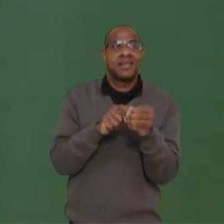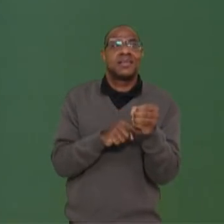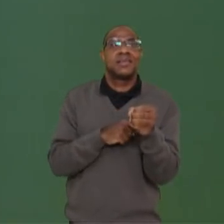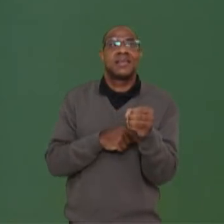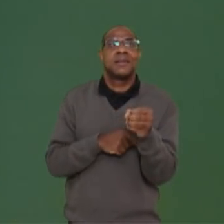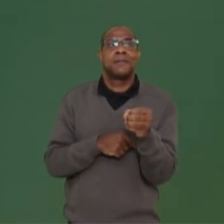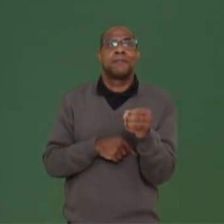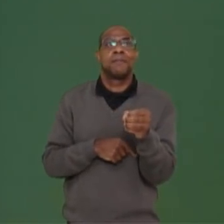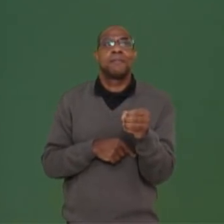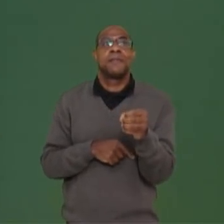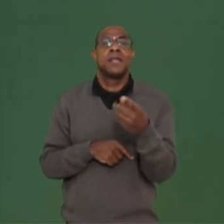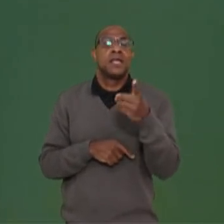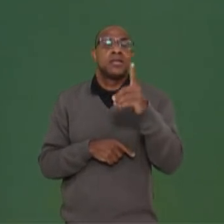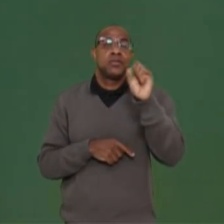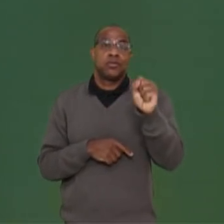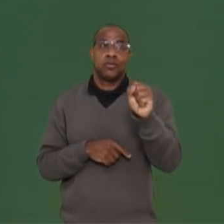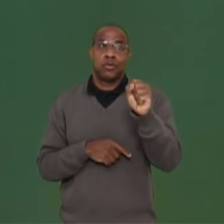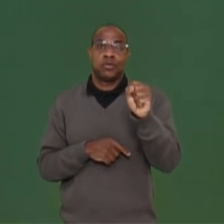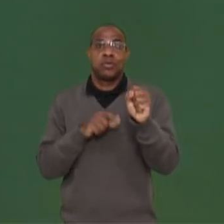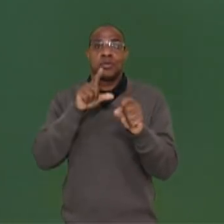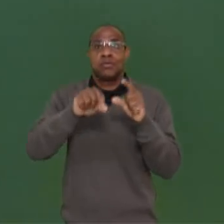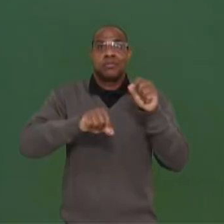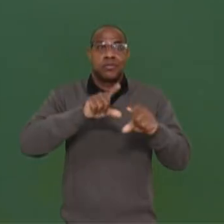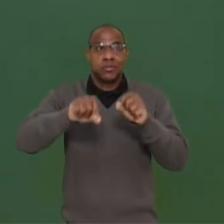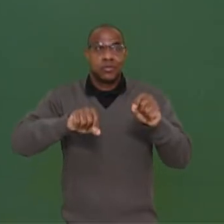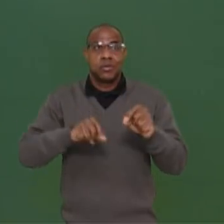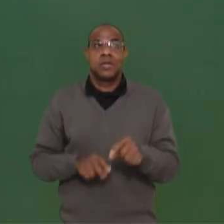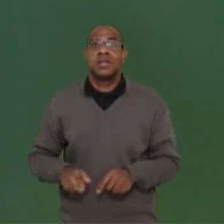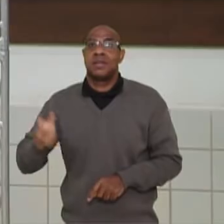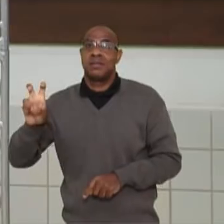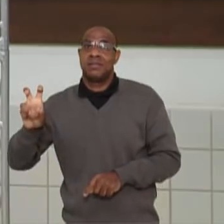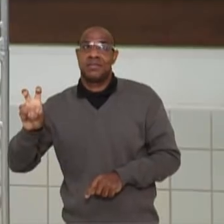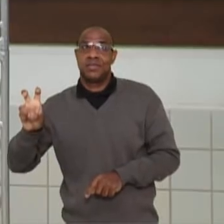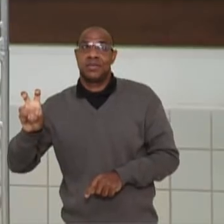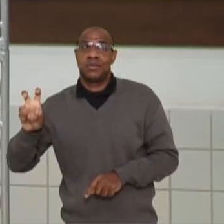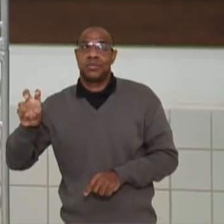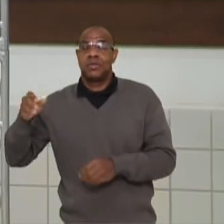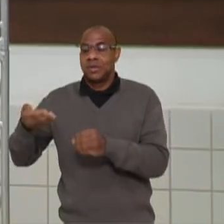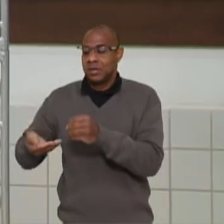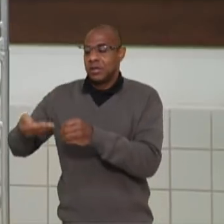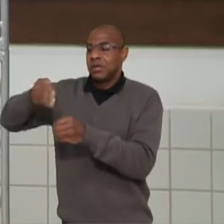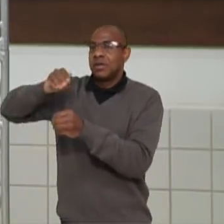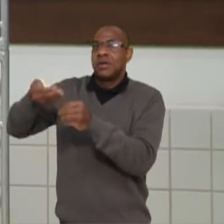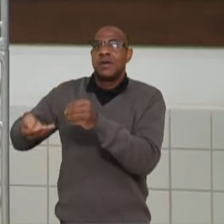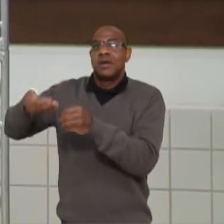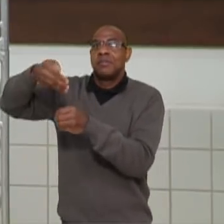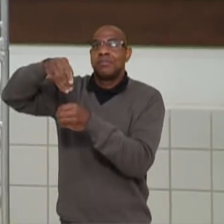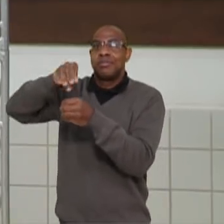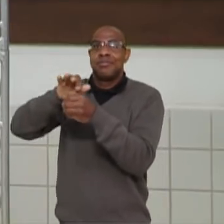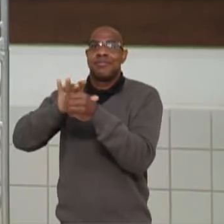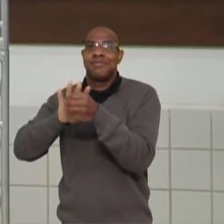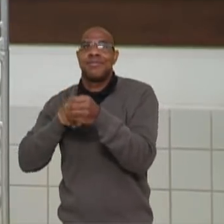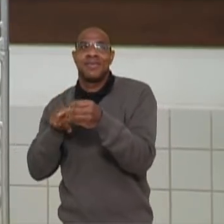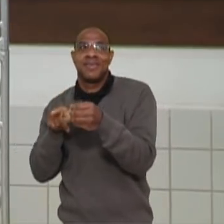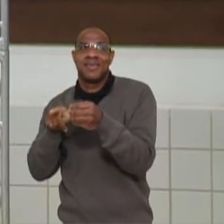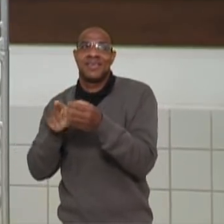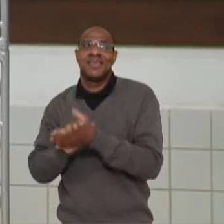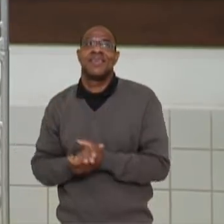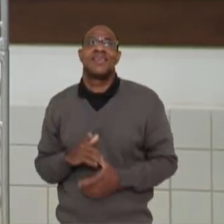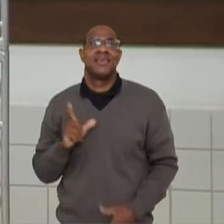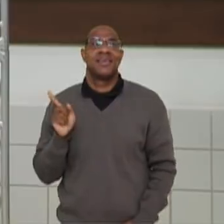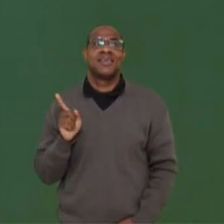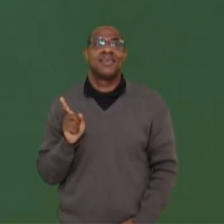massa e 5 opções de sorvete. E 5 vezes 18 dá quanto? Dá 90. Se você fizer a continha certinho, você vai